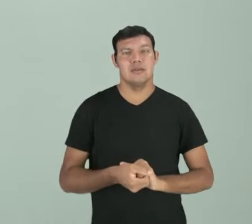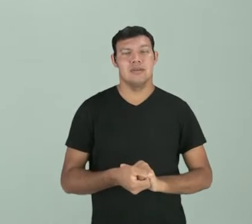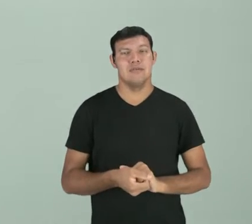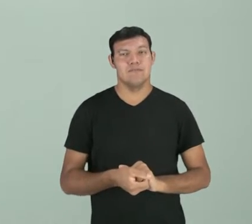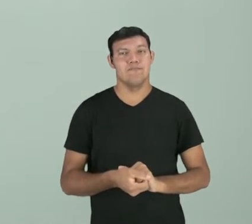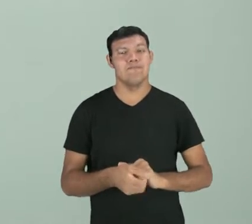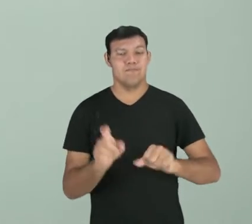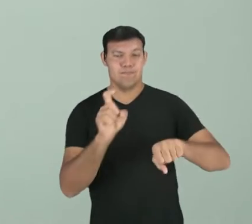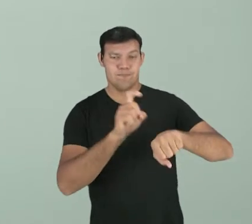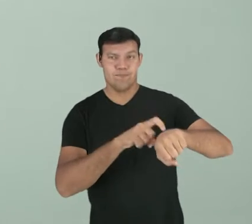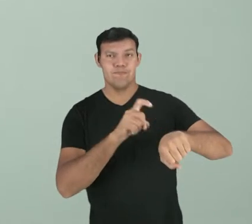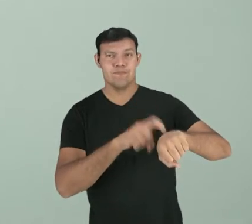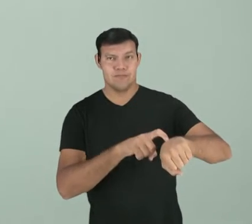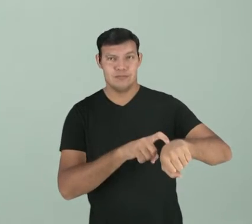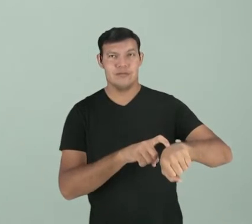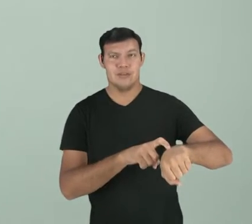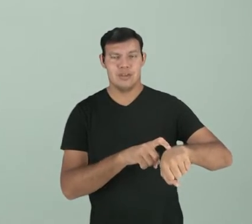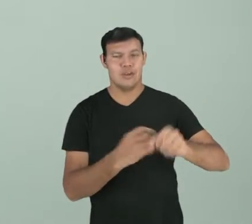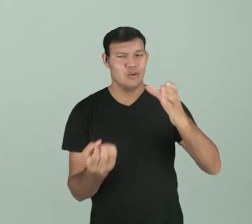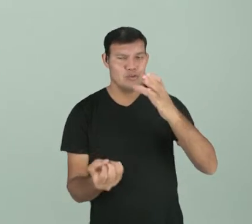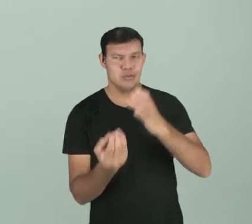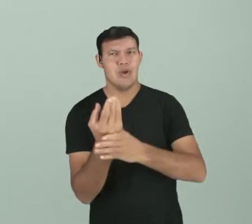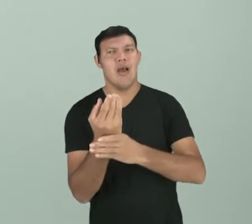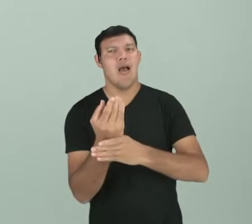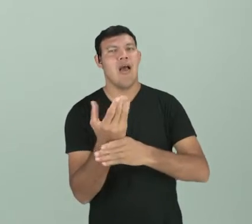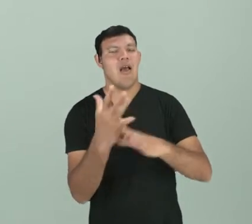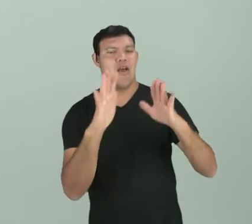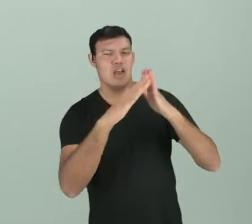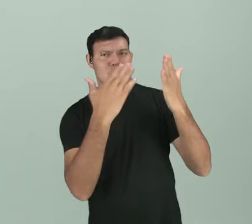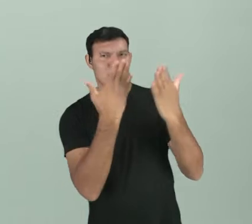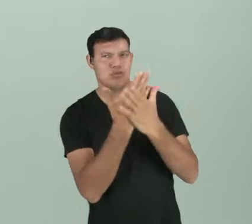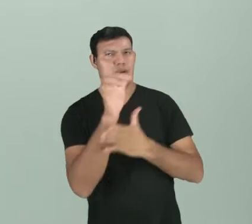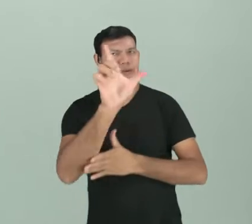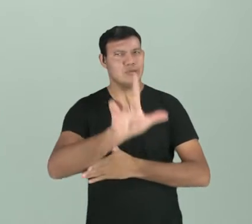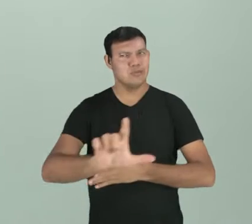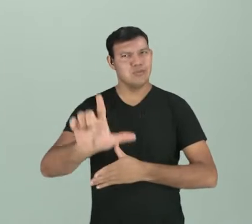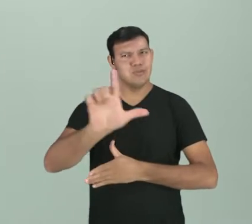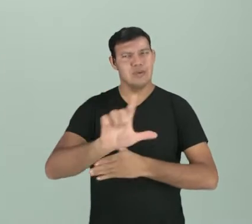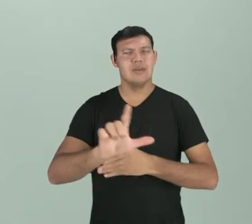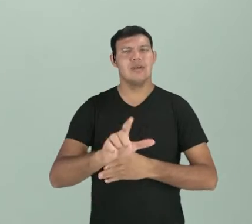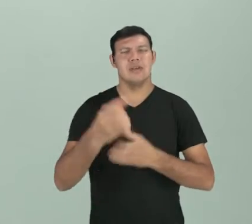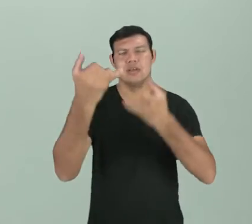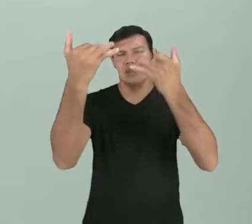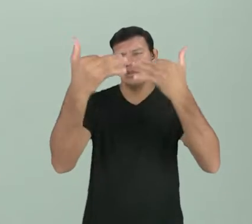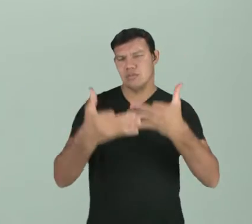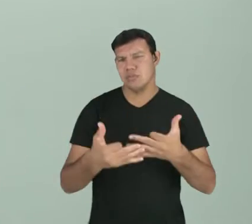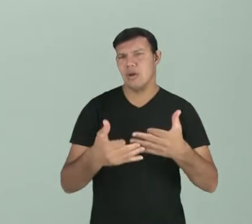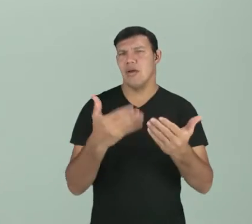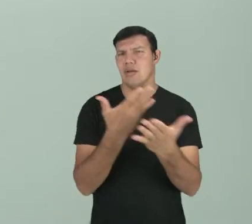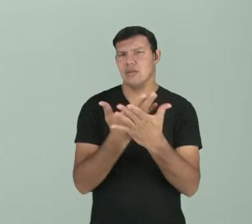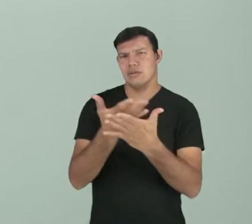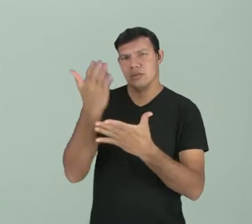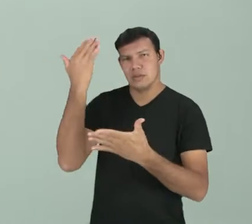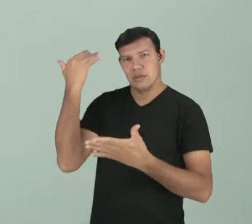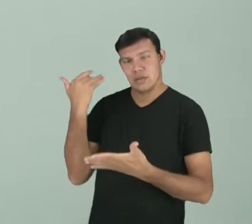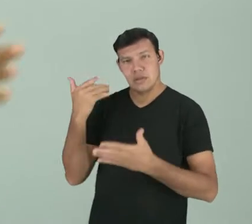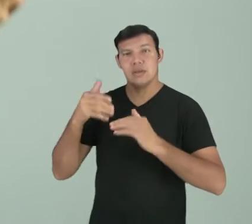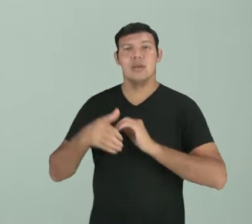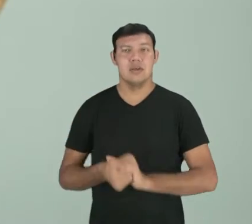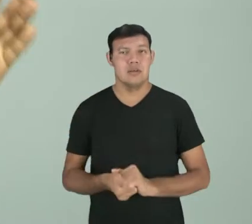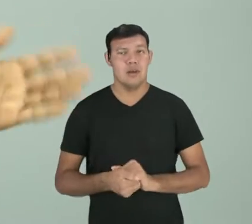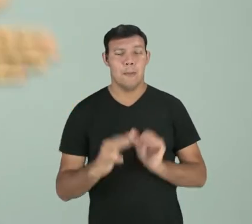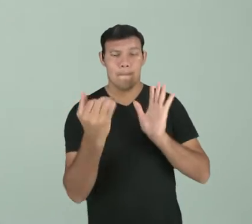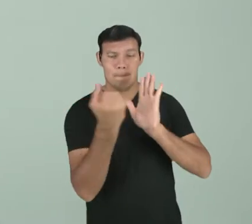desse fervor, tem aí essa escola literária. Como a gente já falou em algumas aulas, as escolas literárias, elas